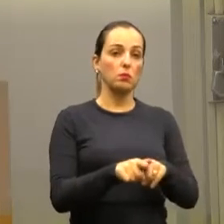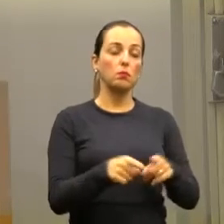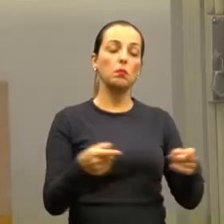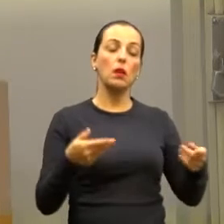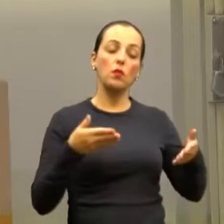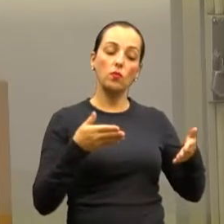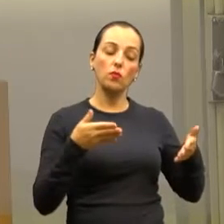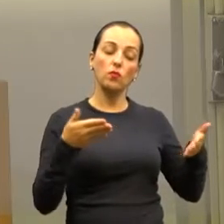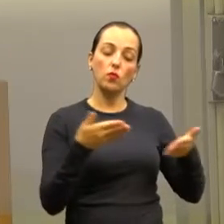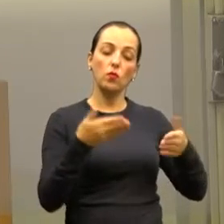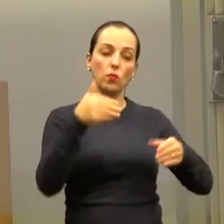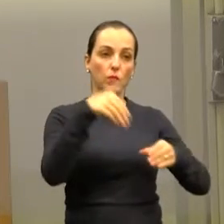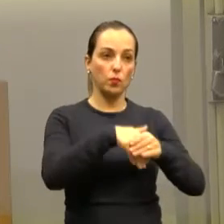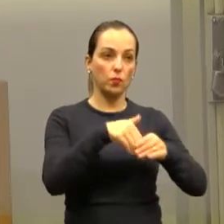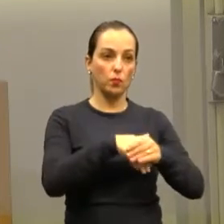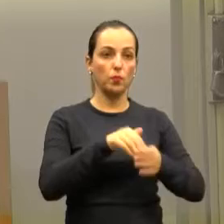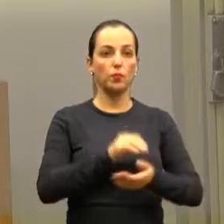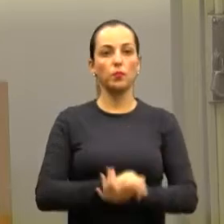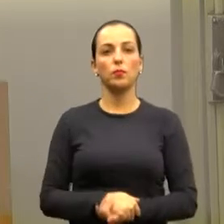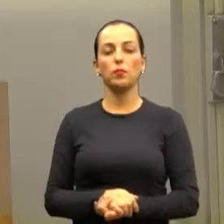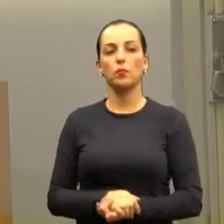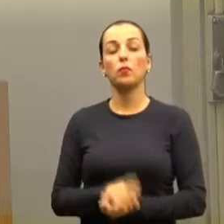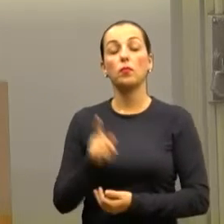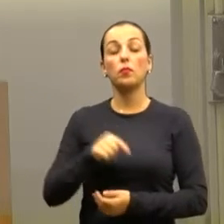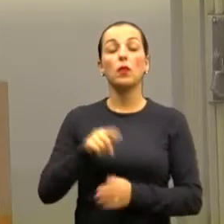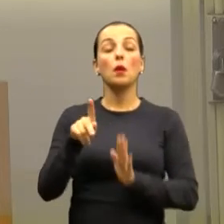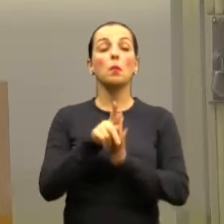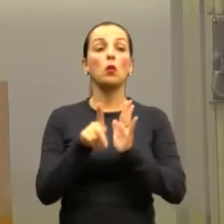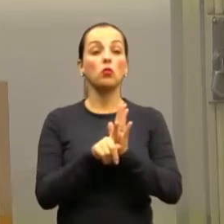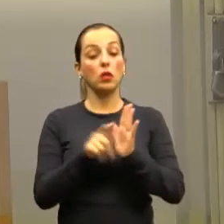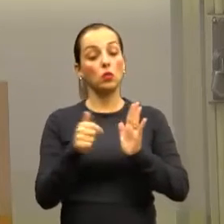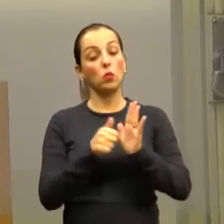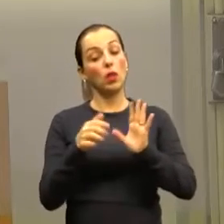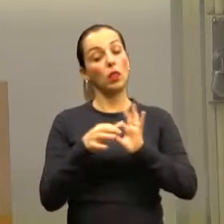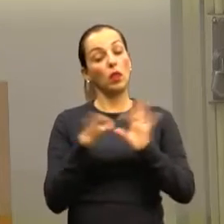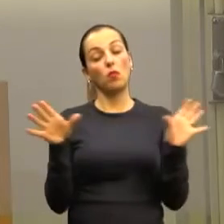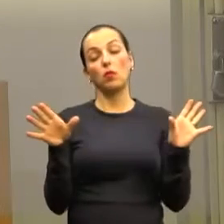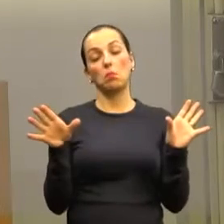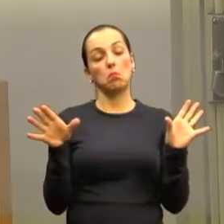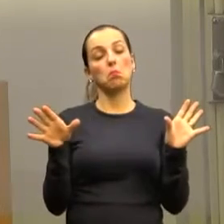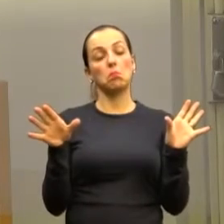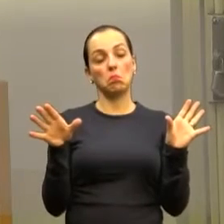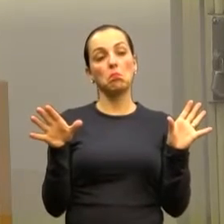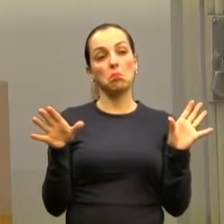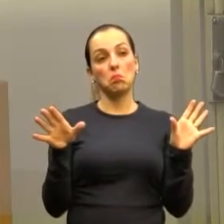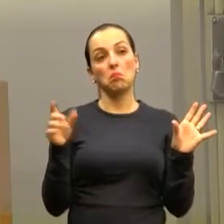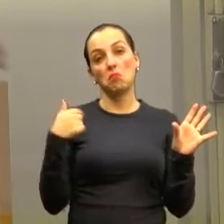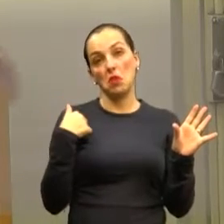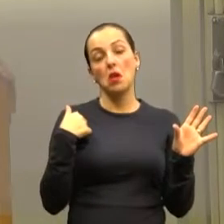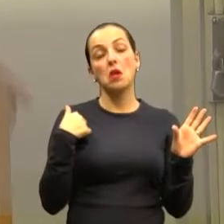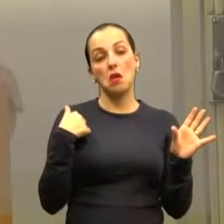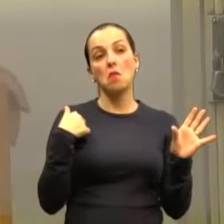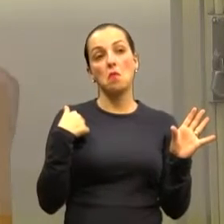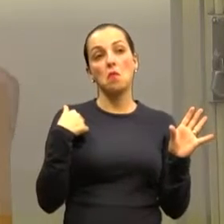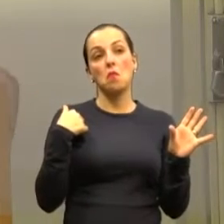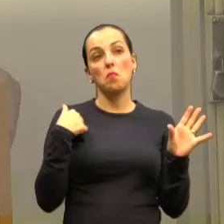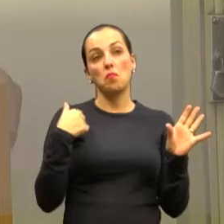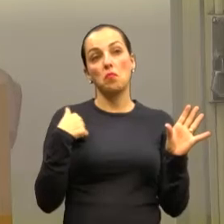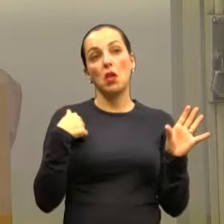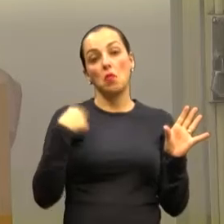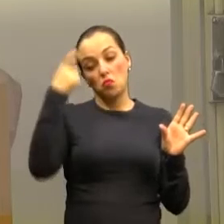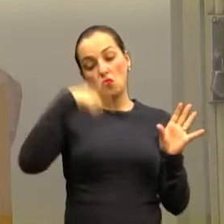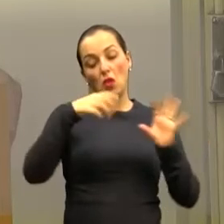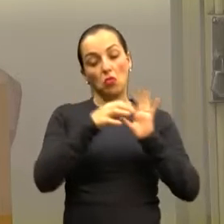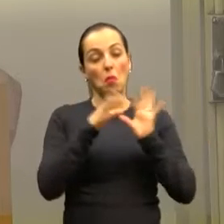votado é primeiramente porque é um projeto genuinamente Liberal né então eu como bom